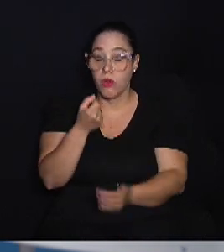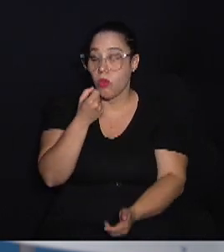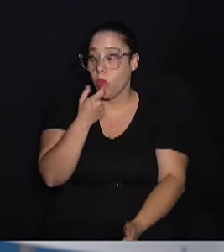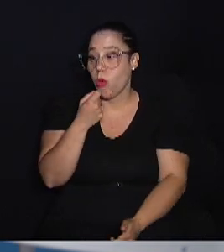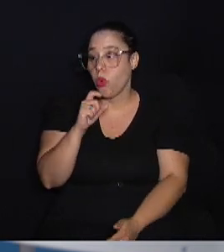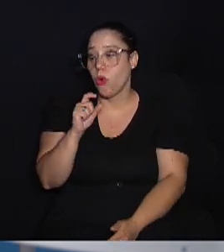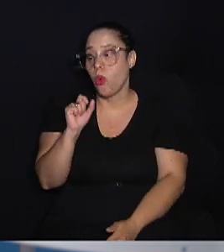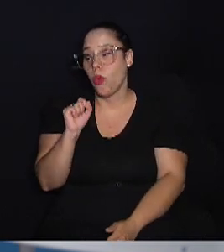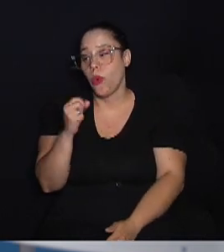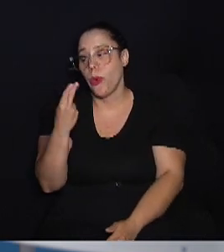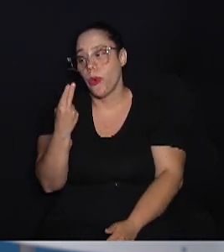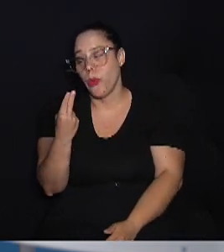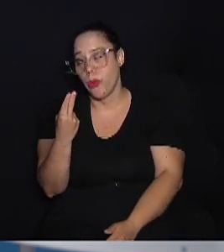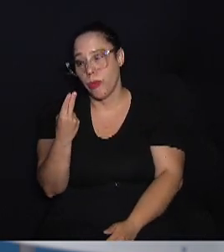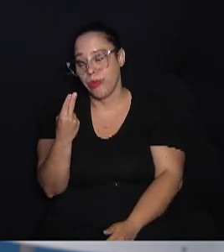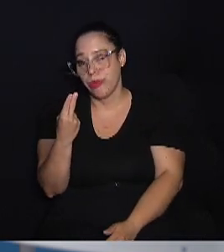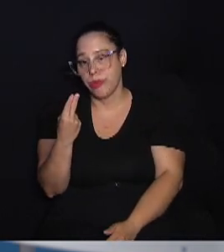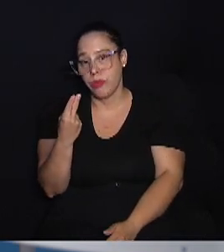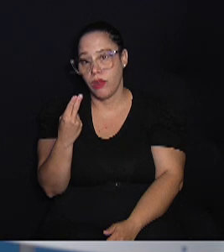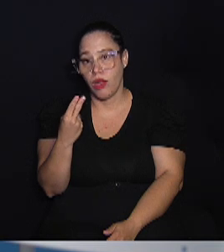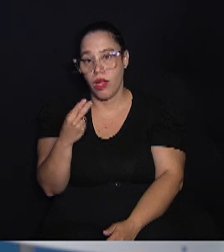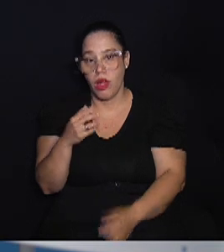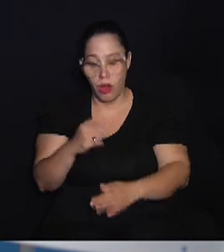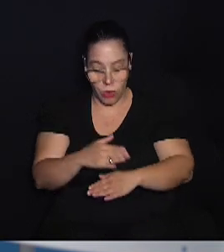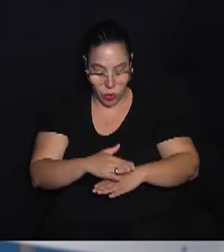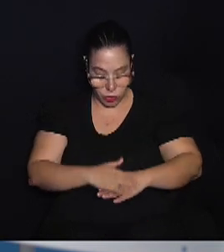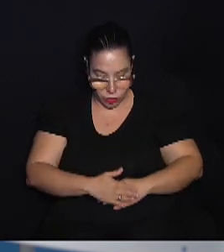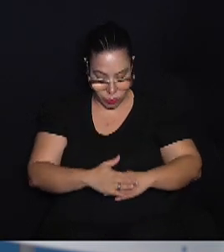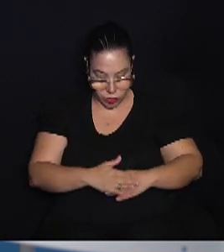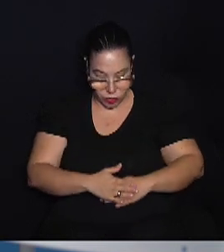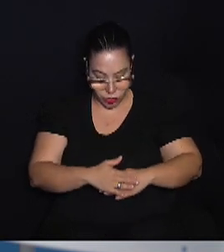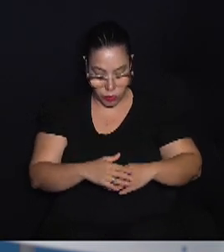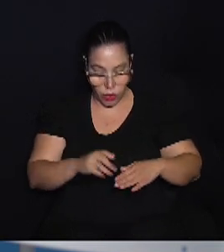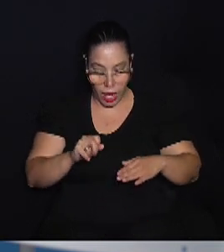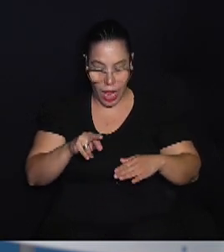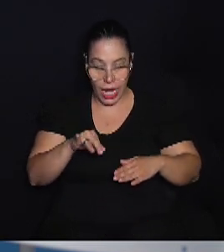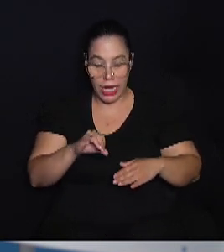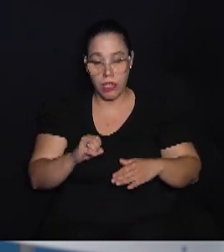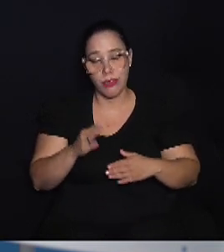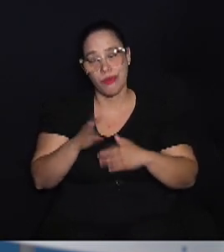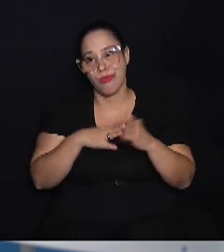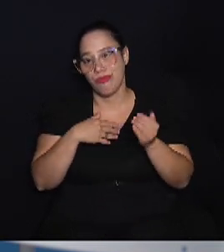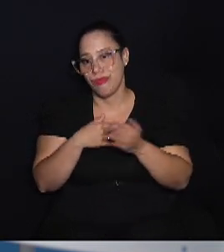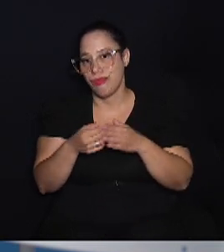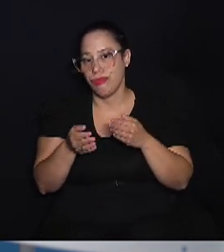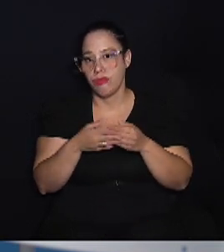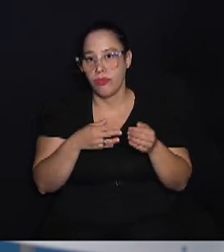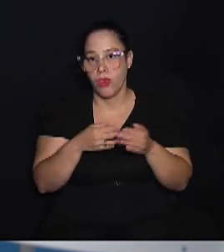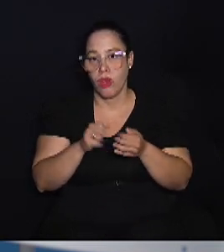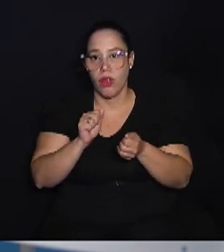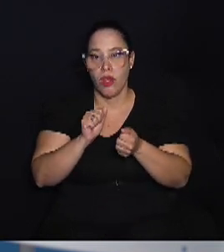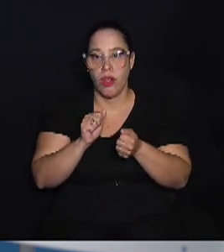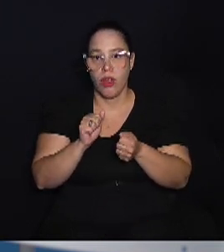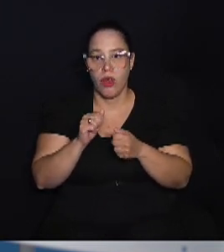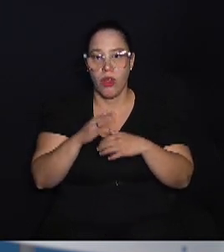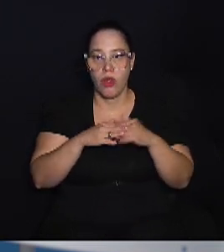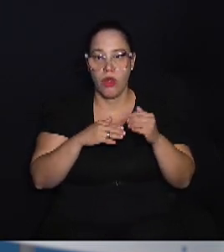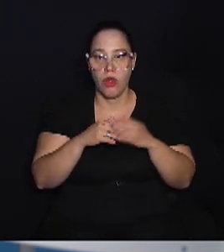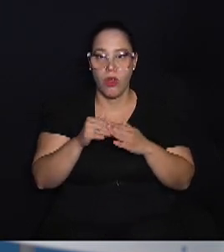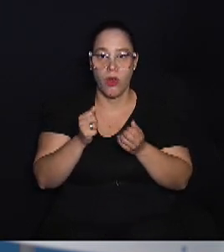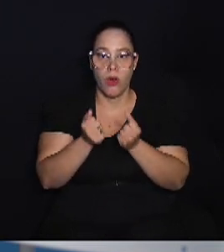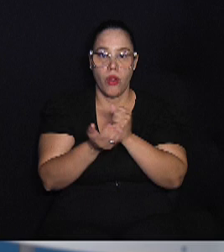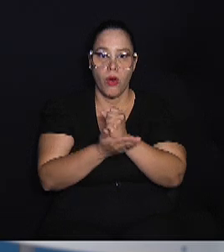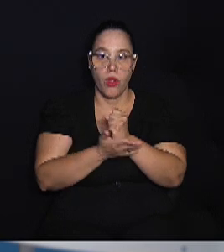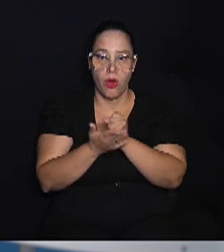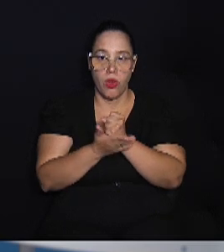ou o que você tem que usar de fraldas geriátricas, lenços umedecidos, enfim, todo o tratamento de base para um